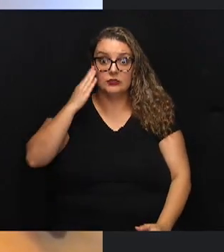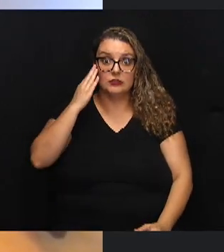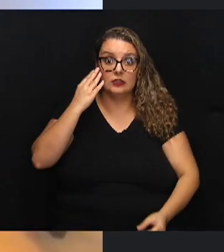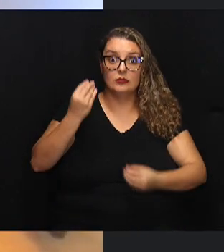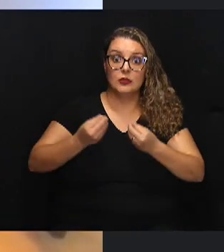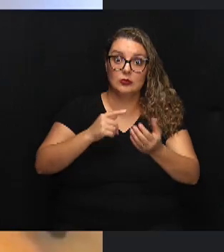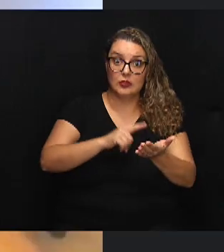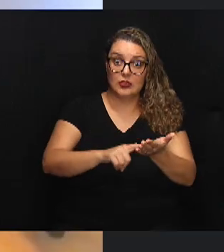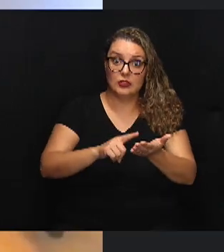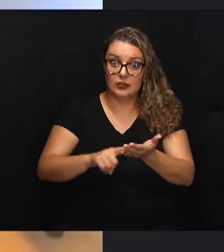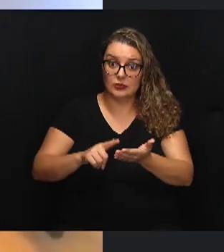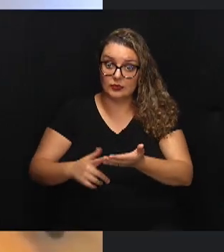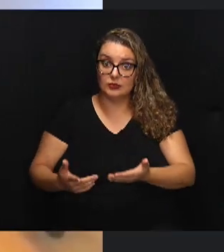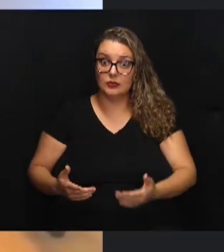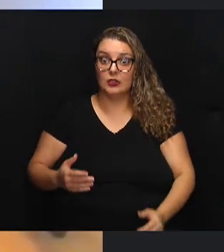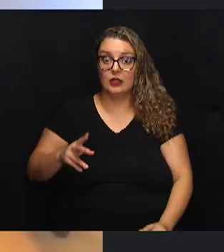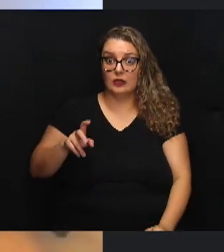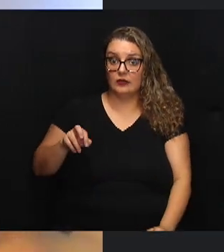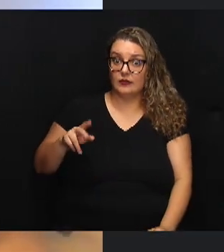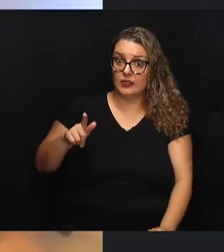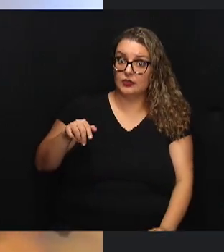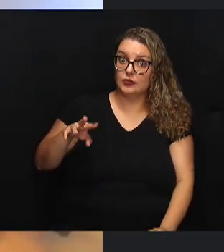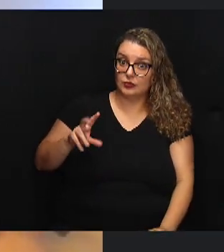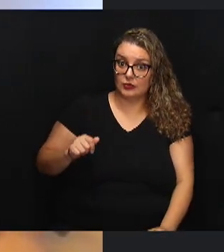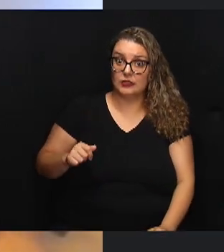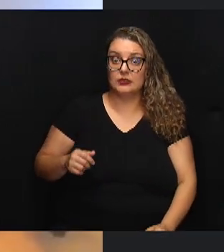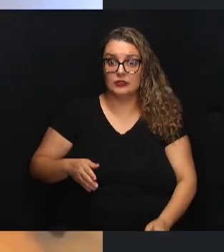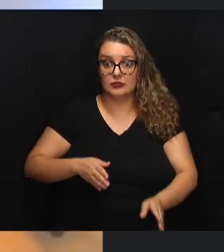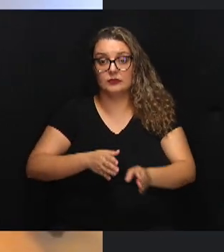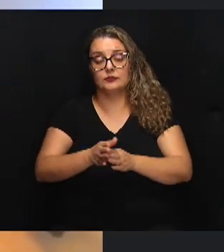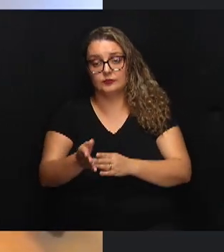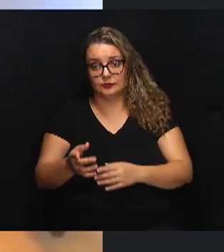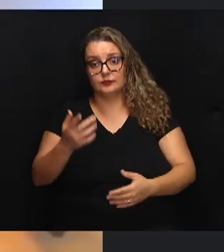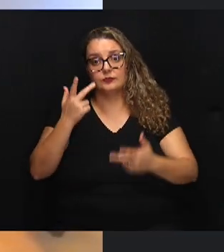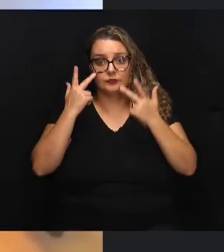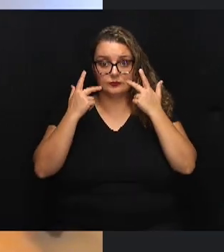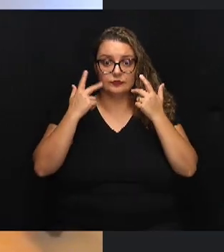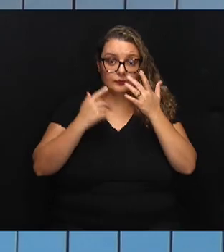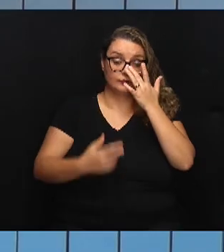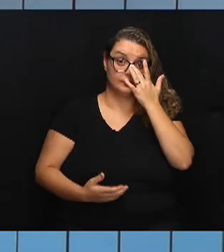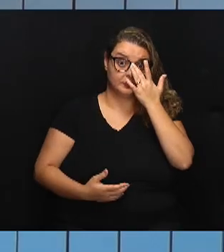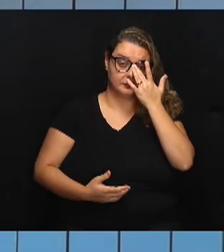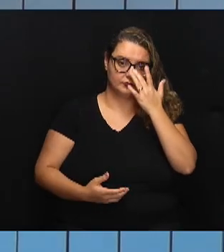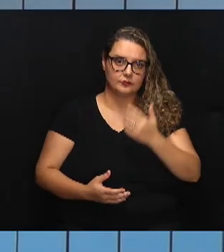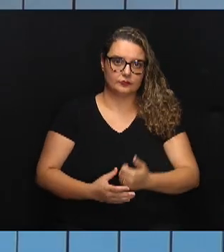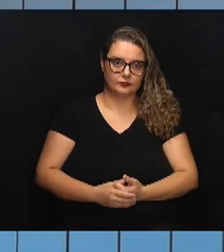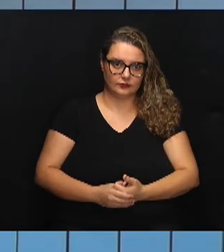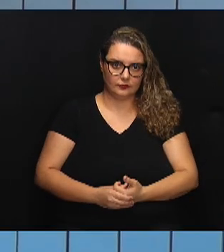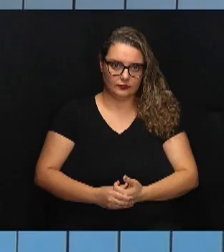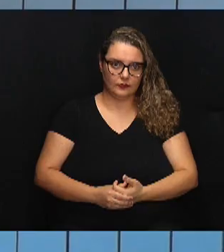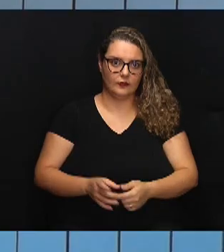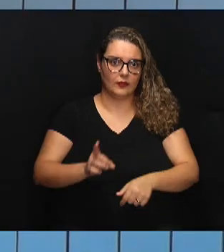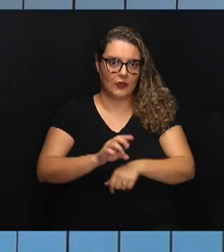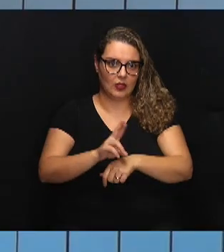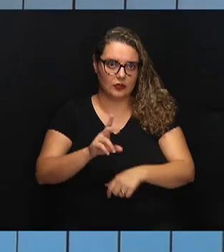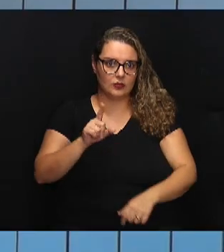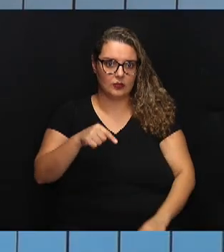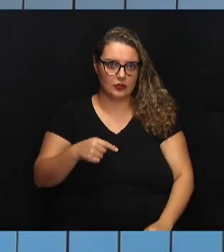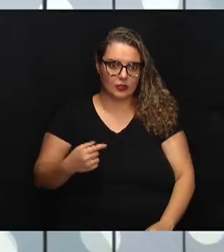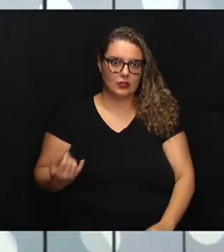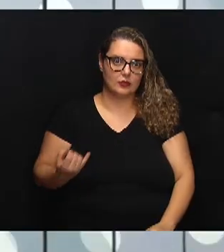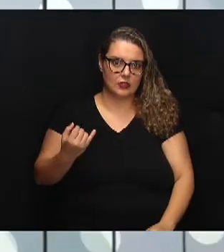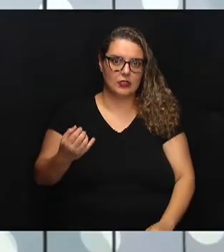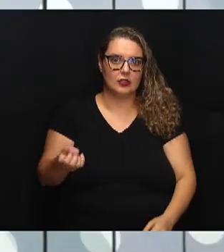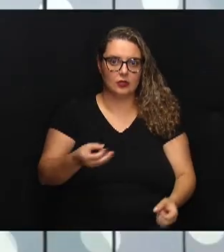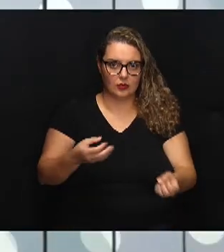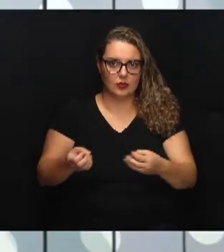higienizado aquela verdura. Então, são essas recomendações, geralmente. Doutora, é interessante que recentemente a gente